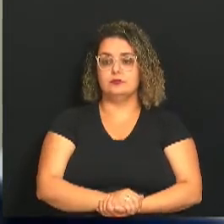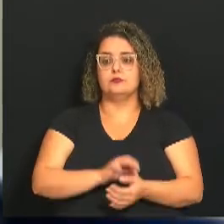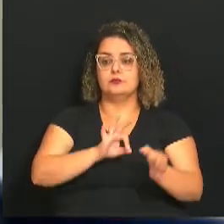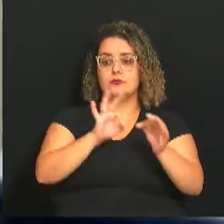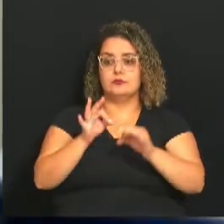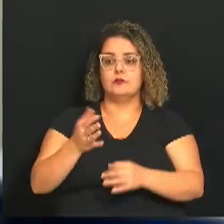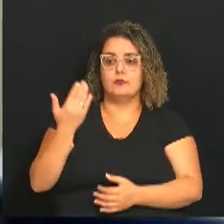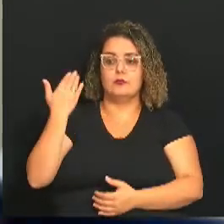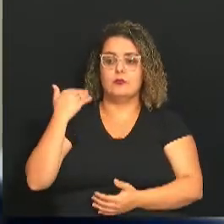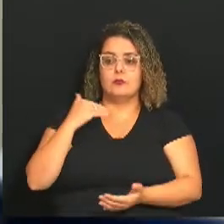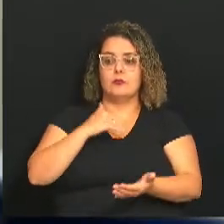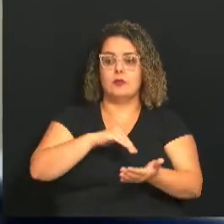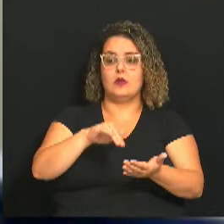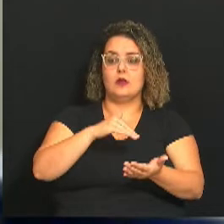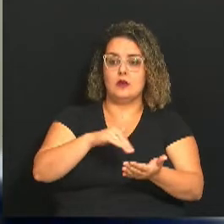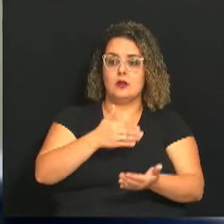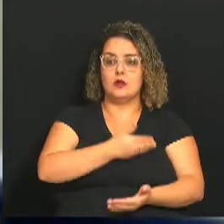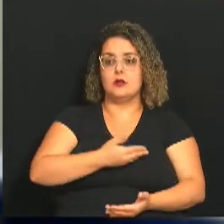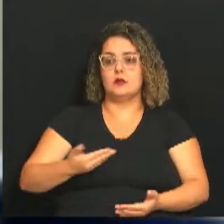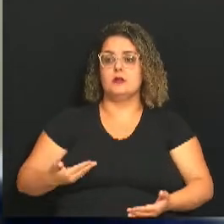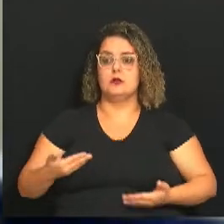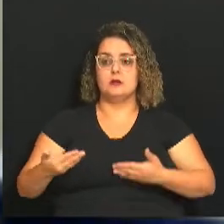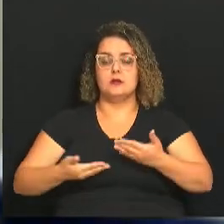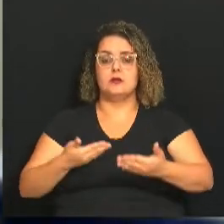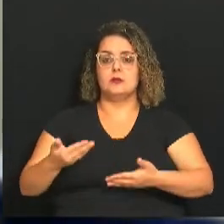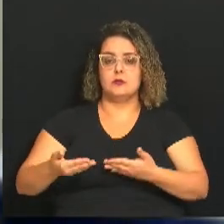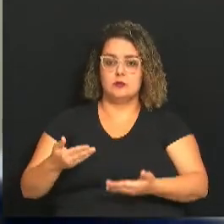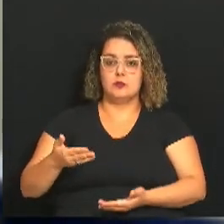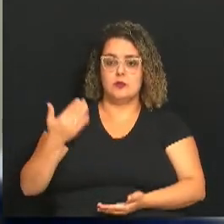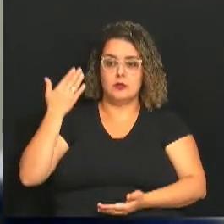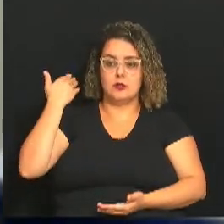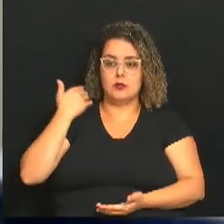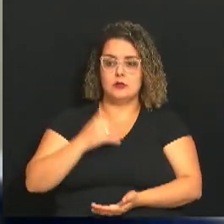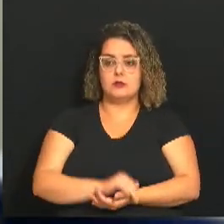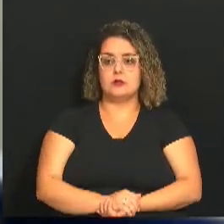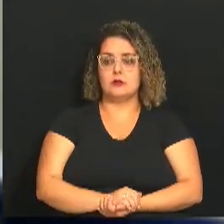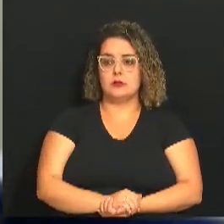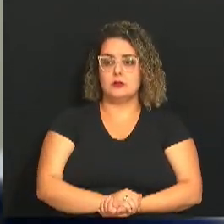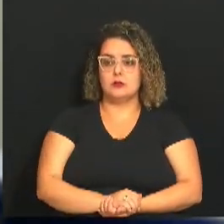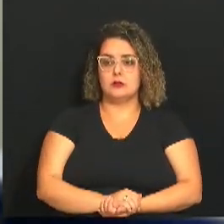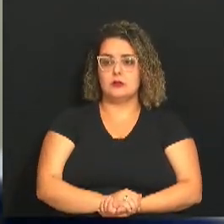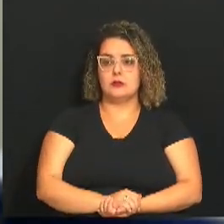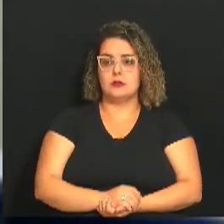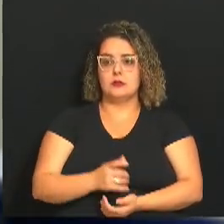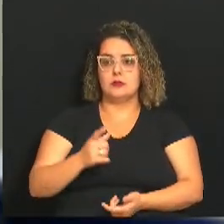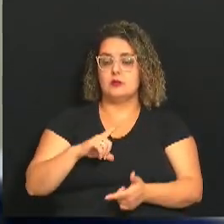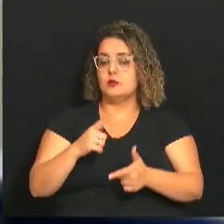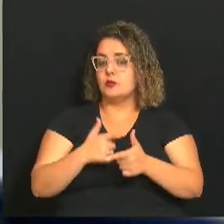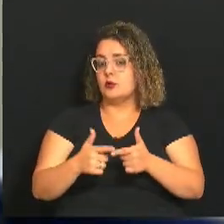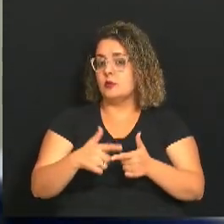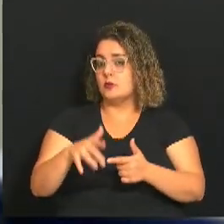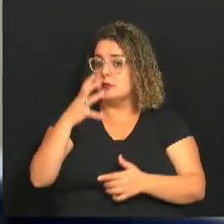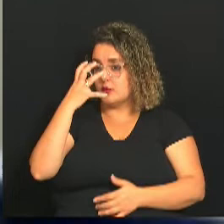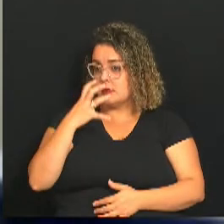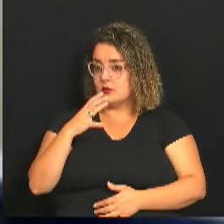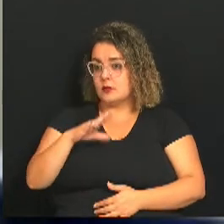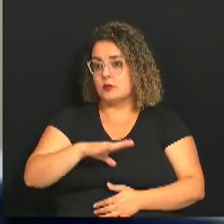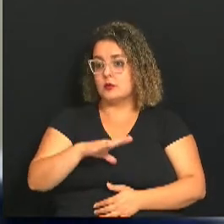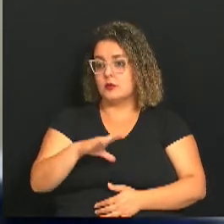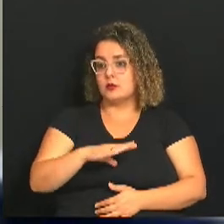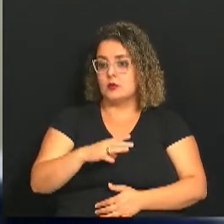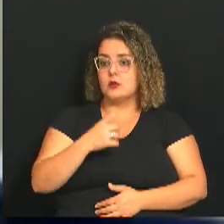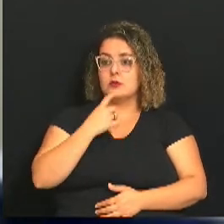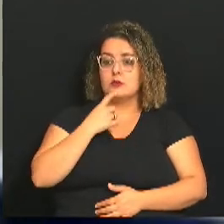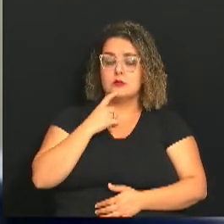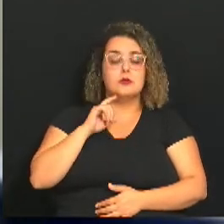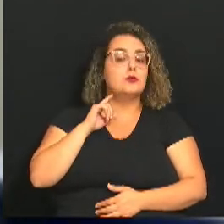Municipal de Serviços Públicos e a gente tem um problema muito sério em Campinas, que é o problema do lixo. A